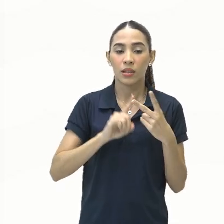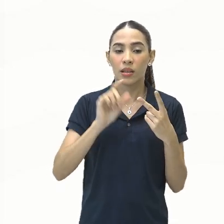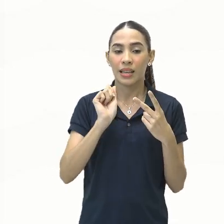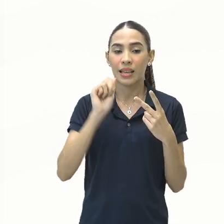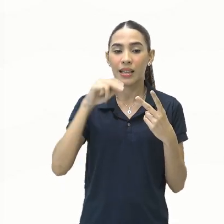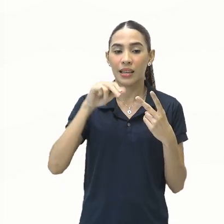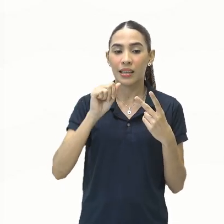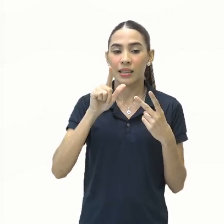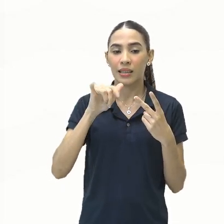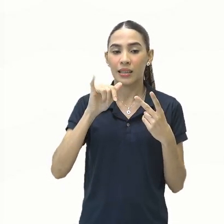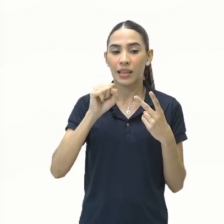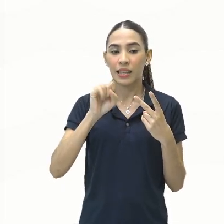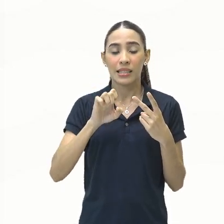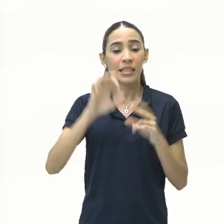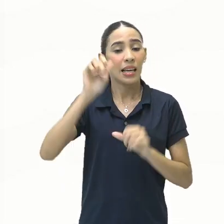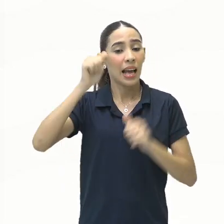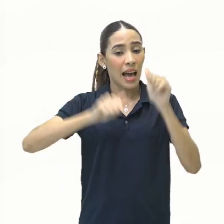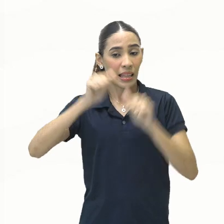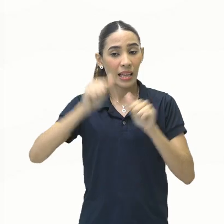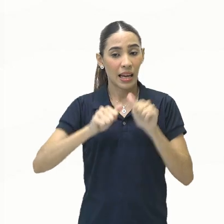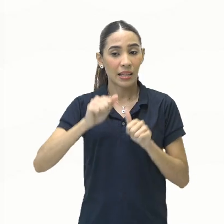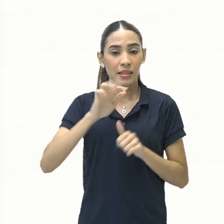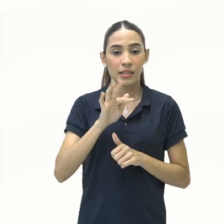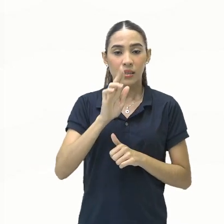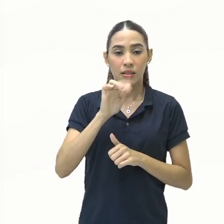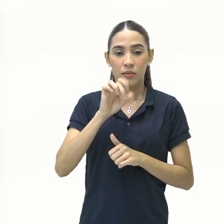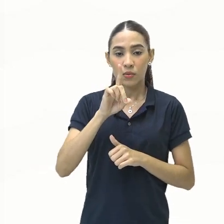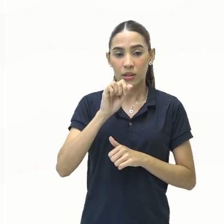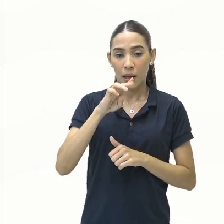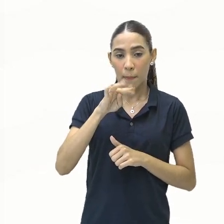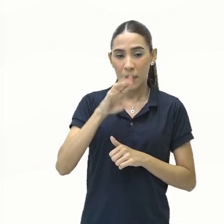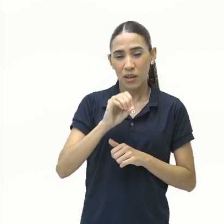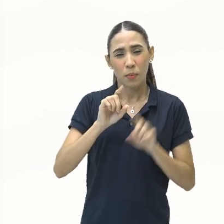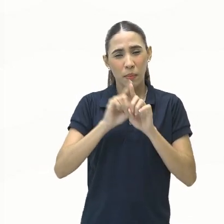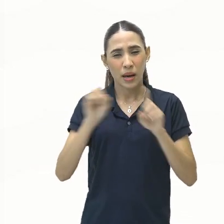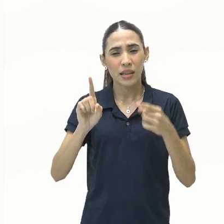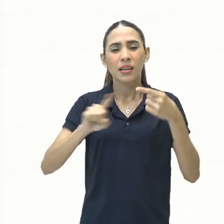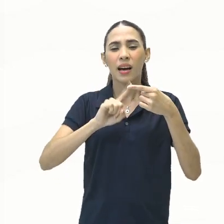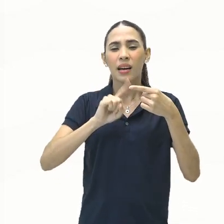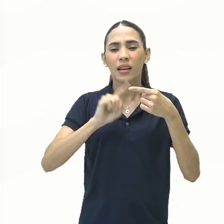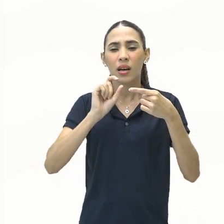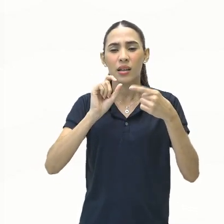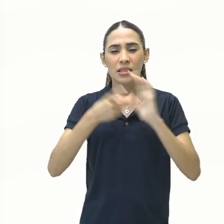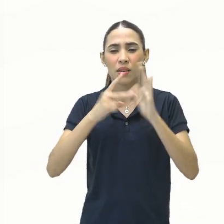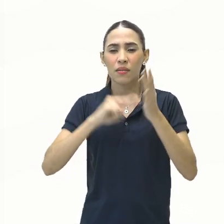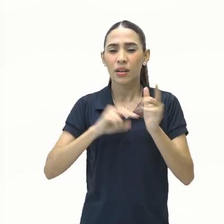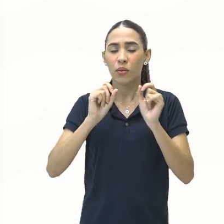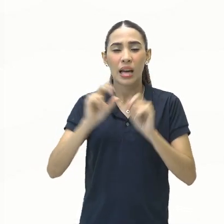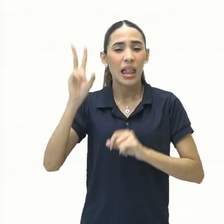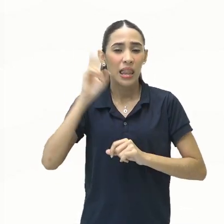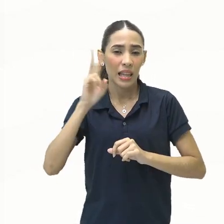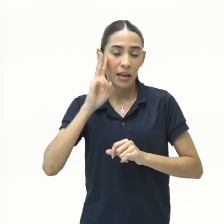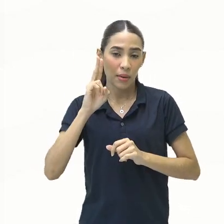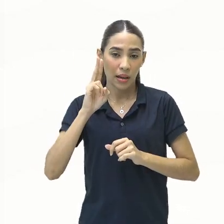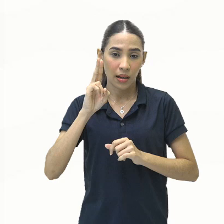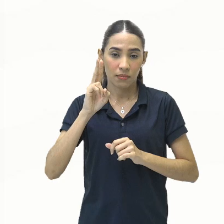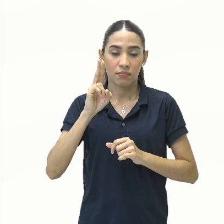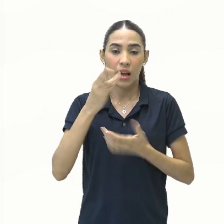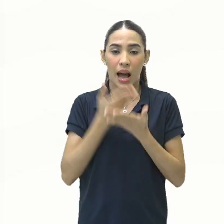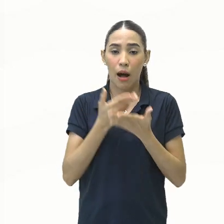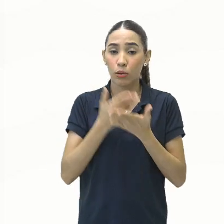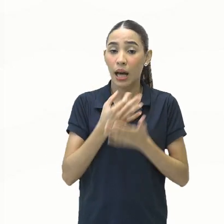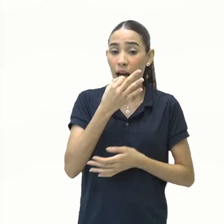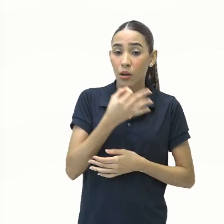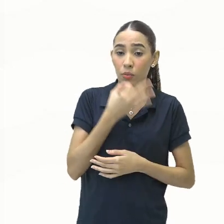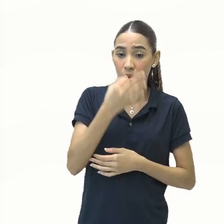O que é isso, professor? A fundamentação é algo que lembram aí das nossas aulas sobre argumentação?